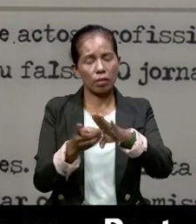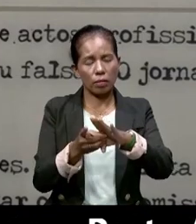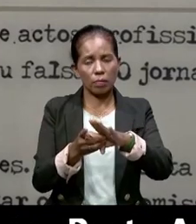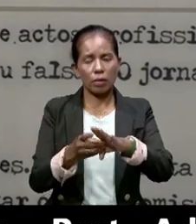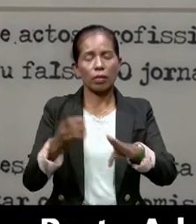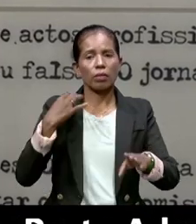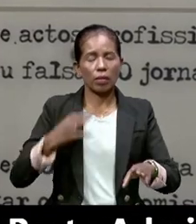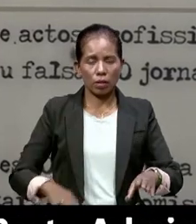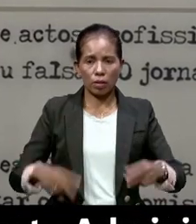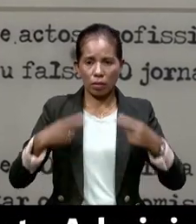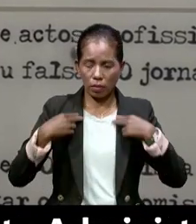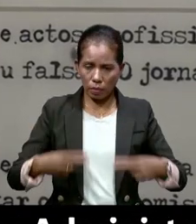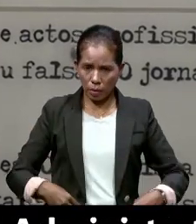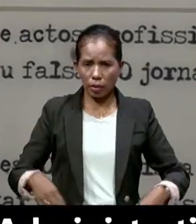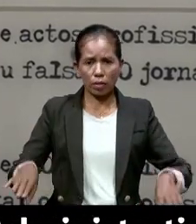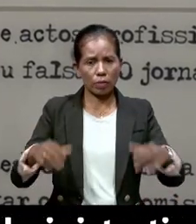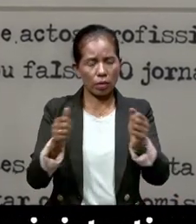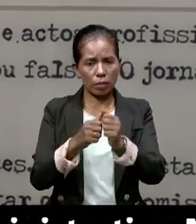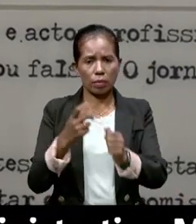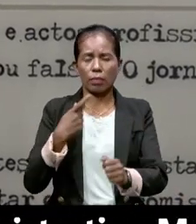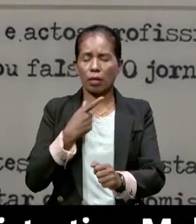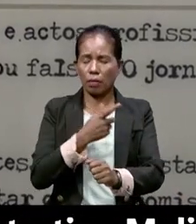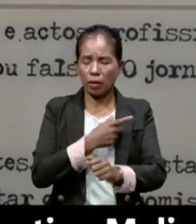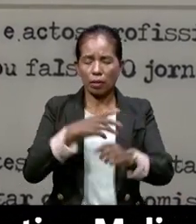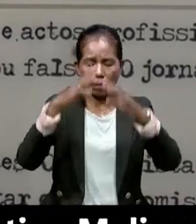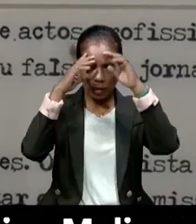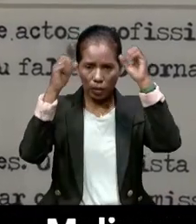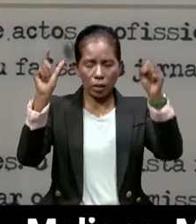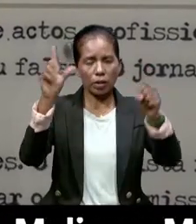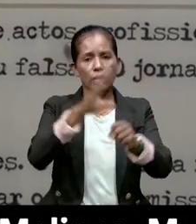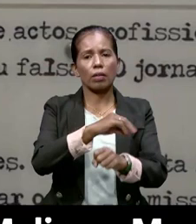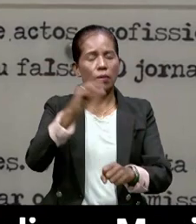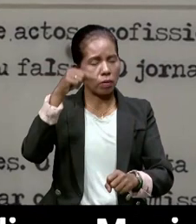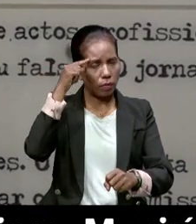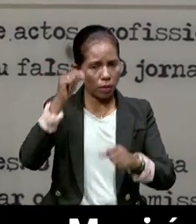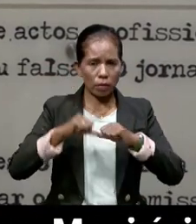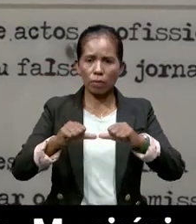o serviço Hamutu, que tem o parlamento, e tem o presidente, e tem o governo, lá o dia.